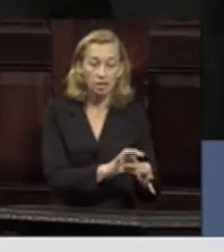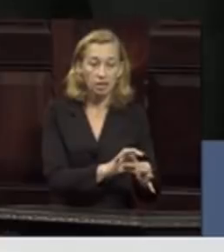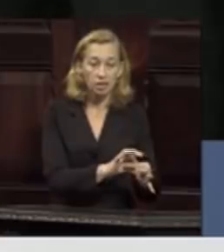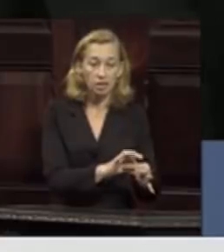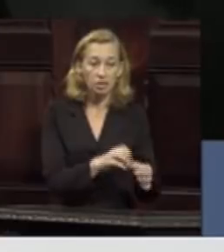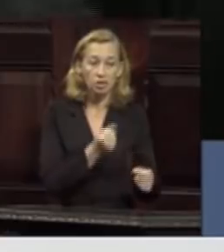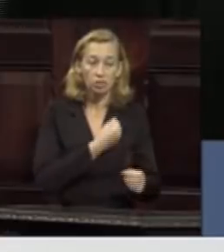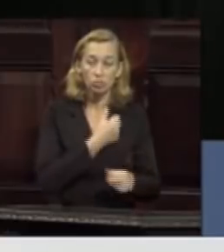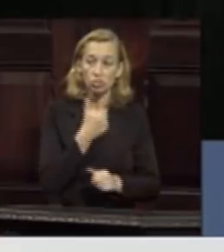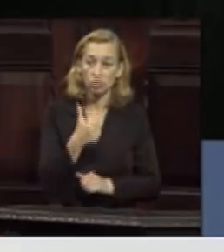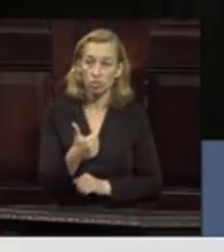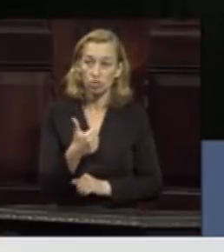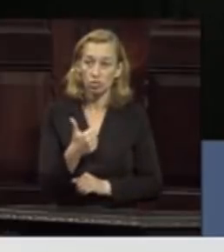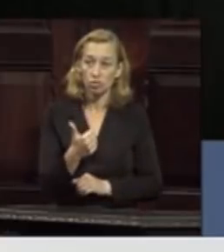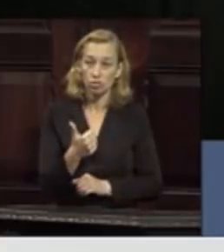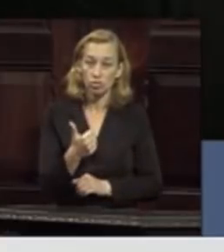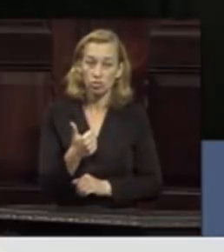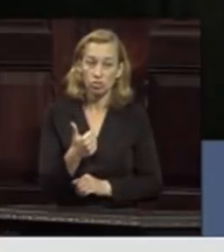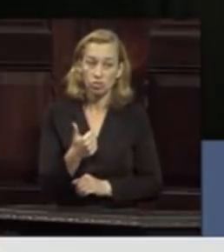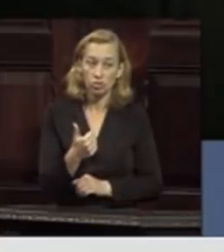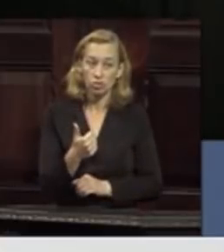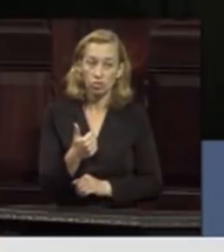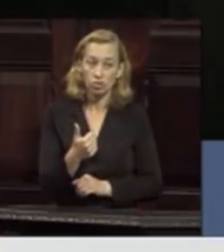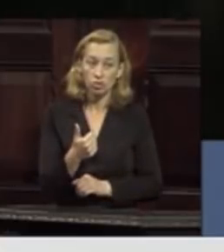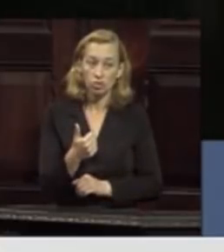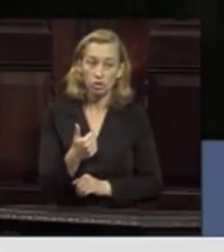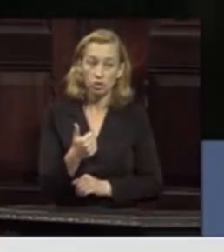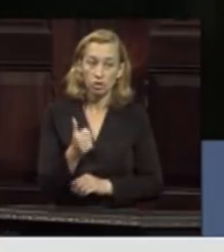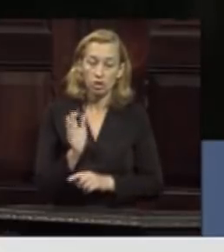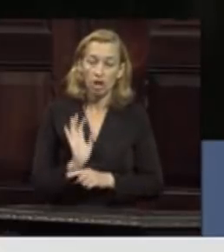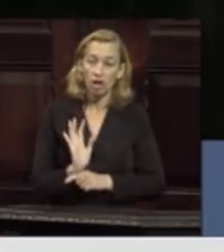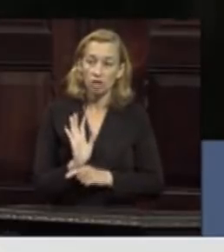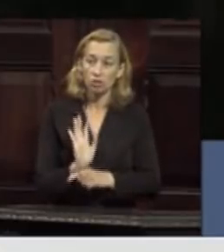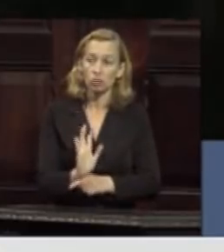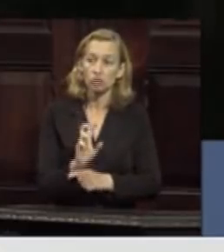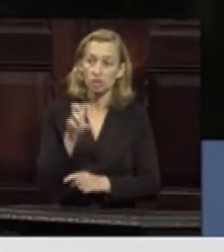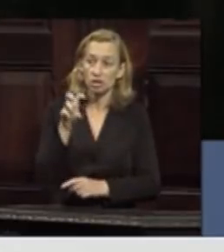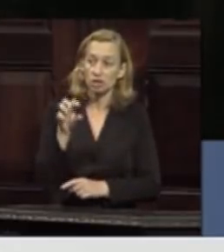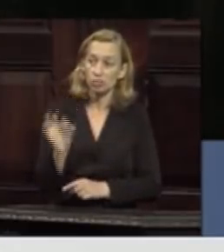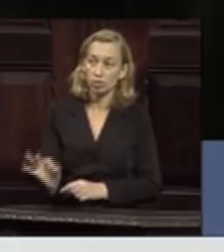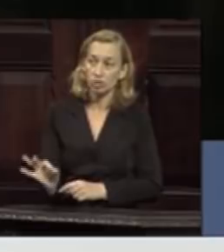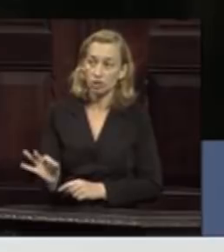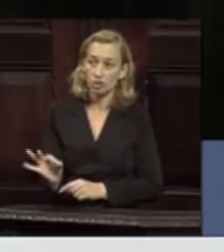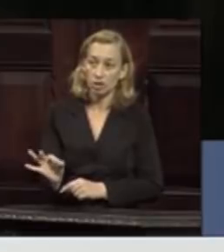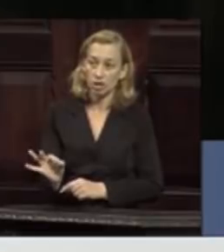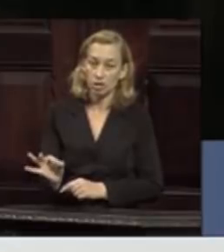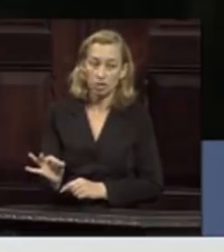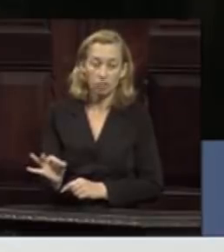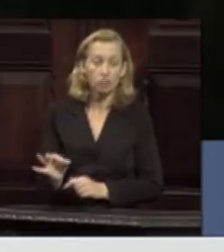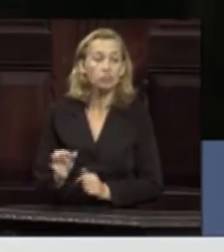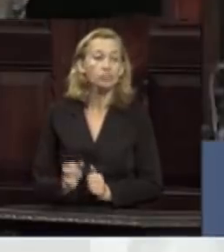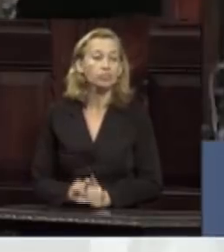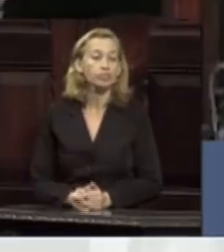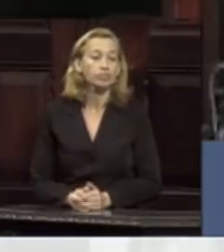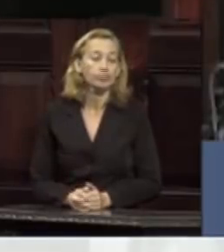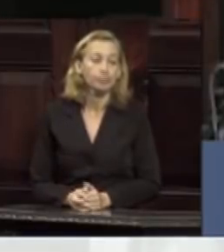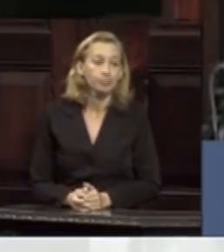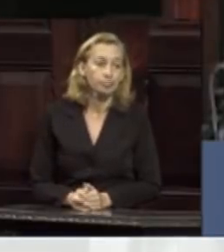que é da meta de recuperação da receita em 5% no combate à sonegação.